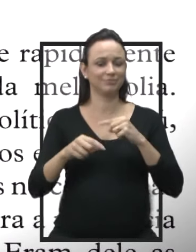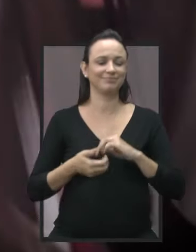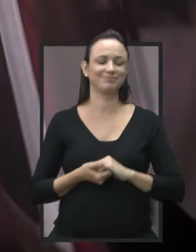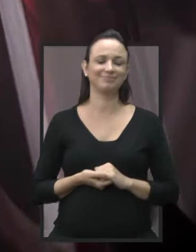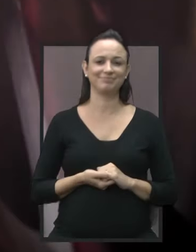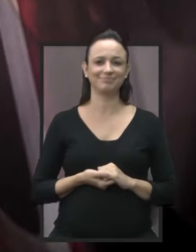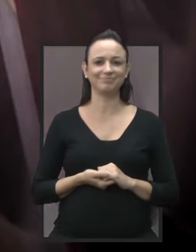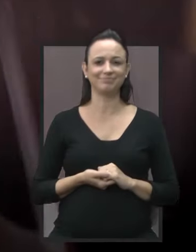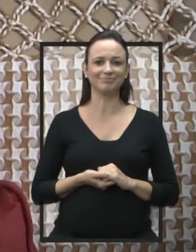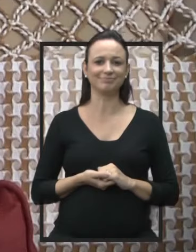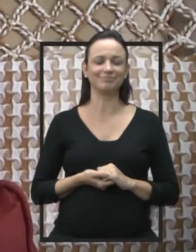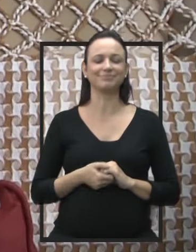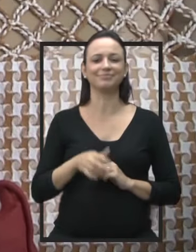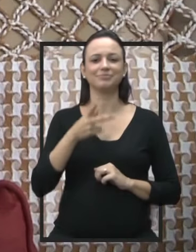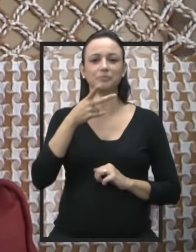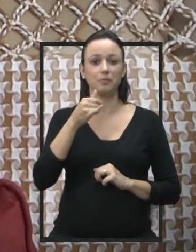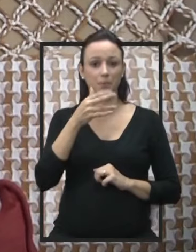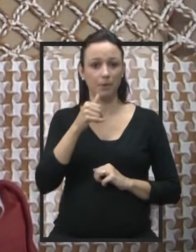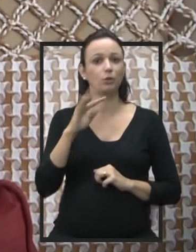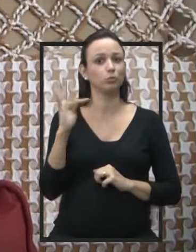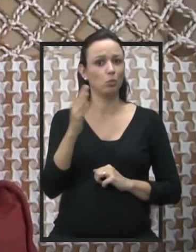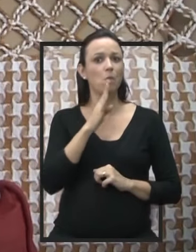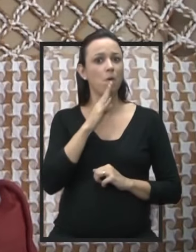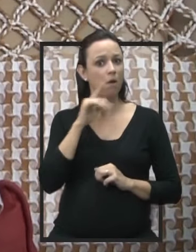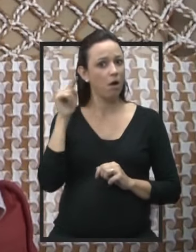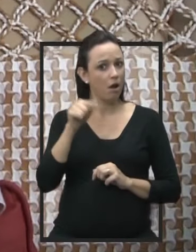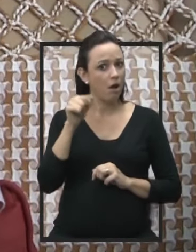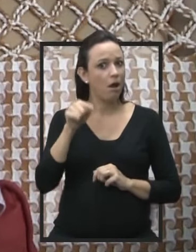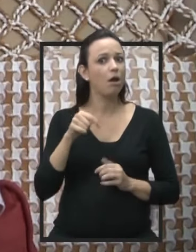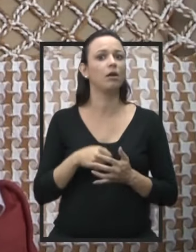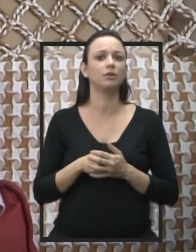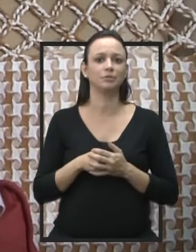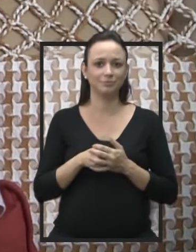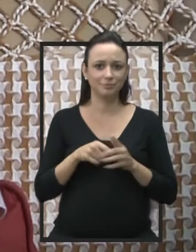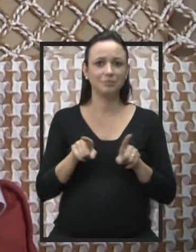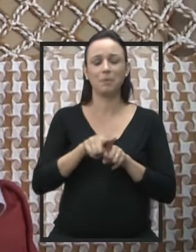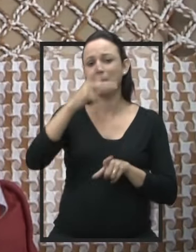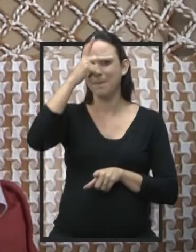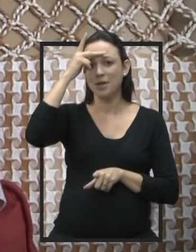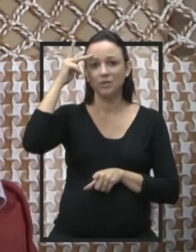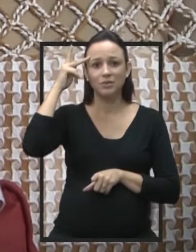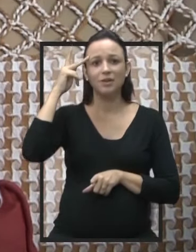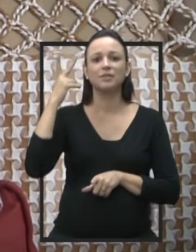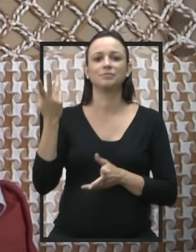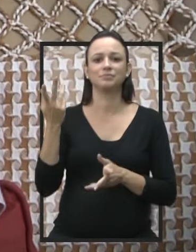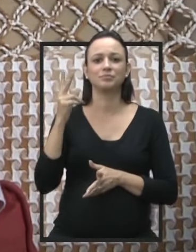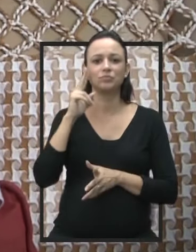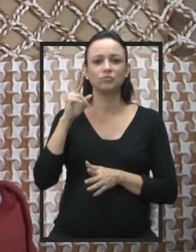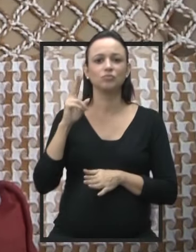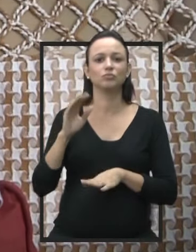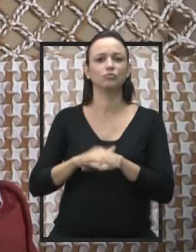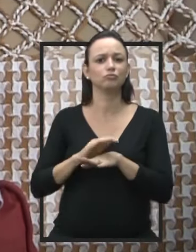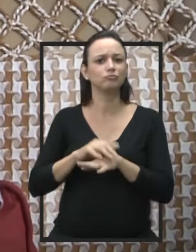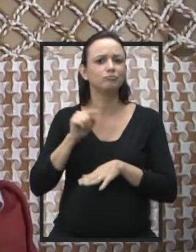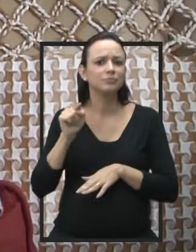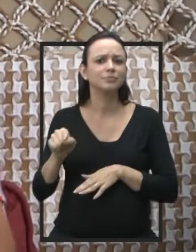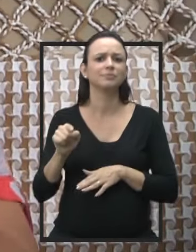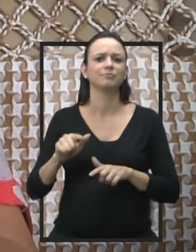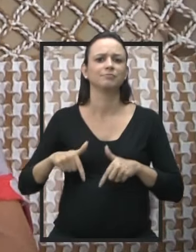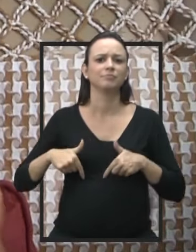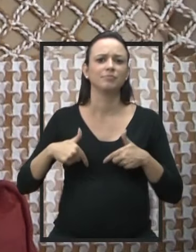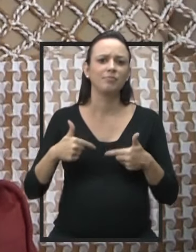adversários. O papai foi reconhecido, sobretudo, com as pessoas que viam a ação política do papai